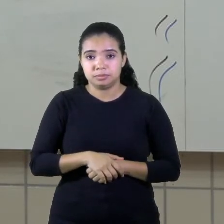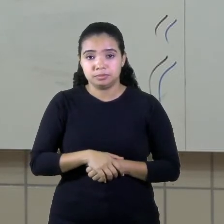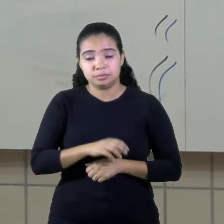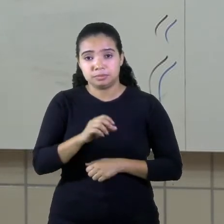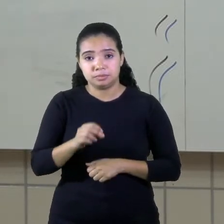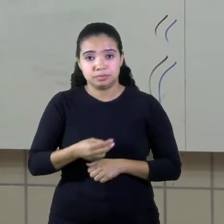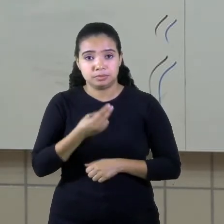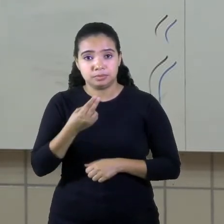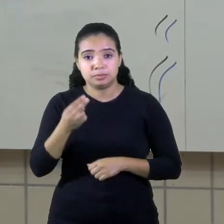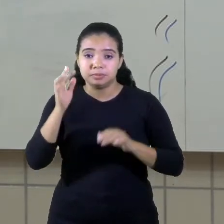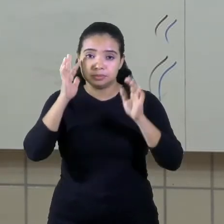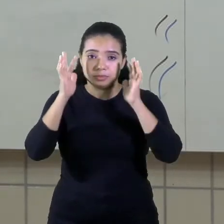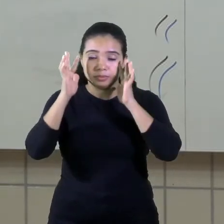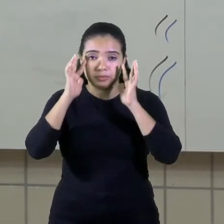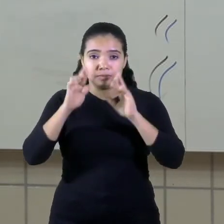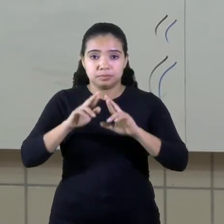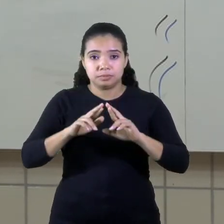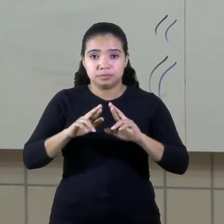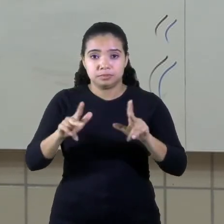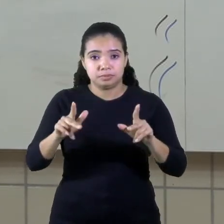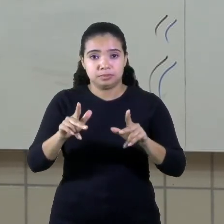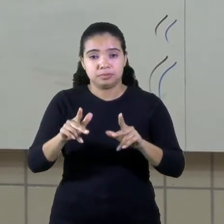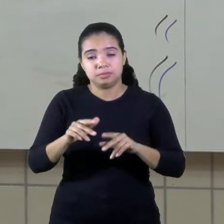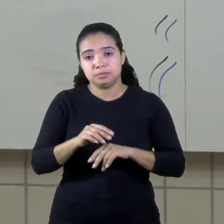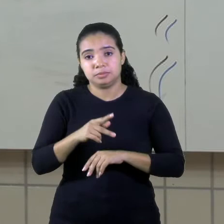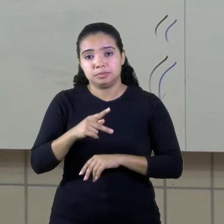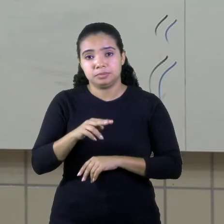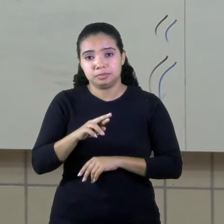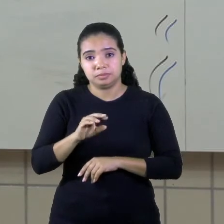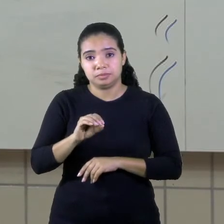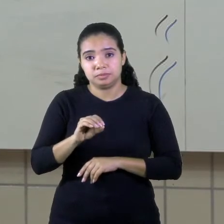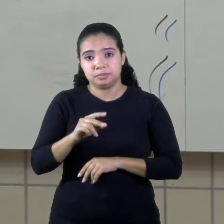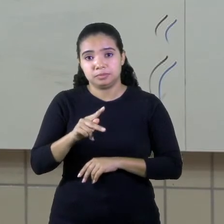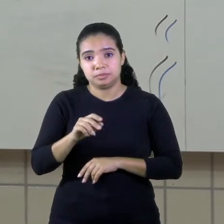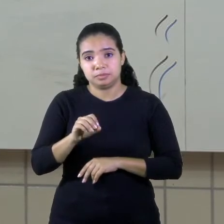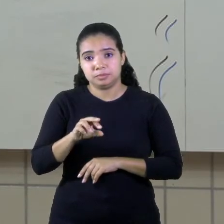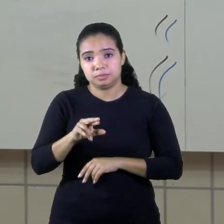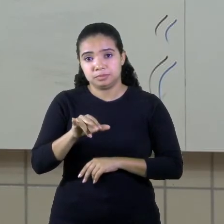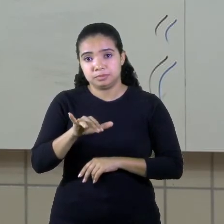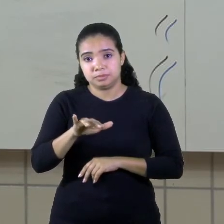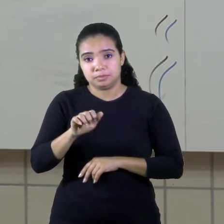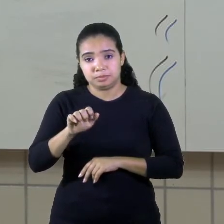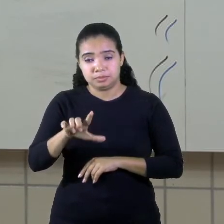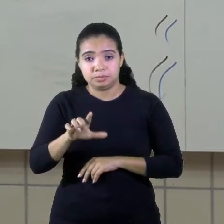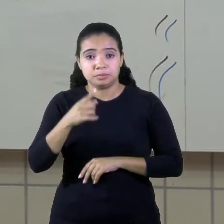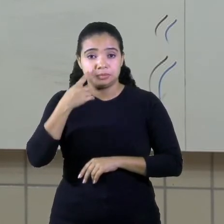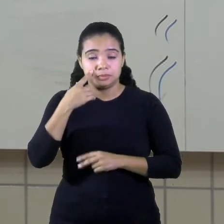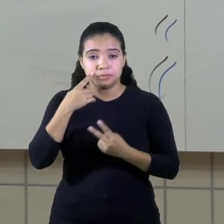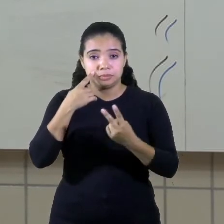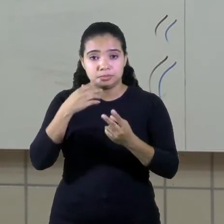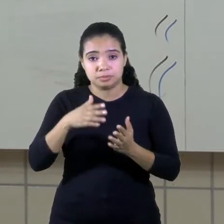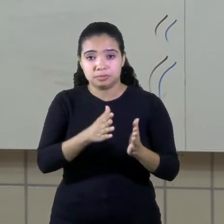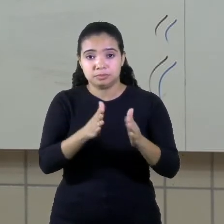simplesmente pensar nisso aqui de uma forma proporcional. Eu vou fazer os 2 caminhos para vocês entenderem.